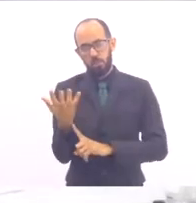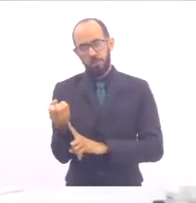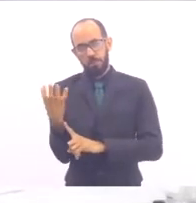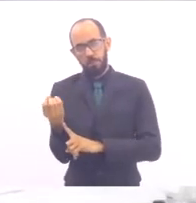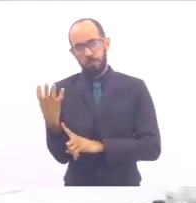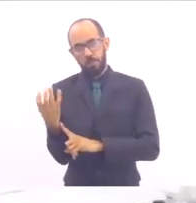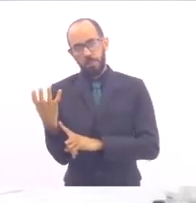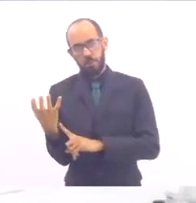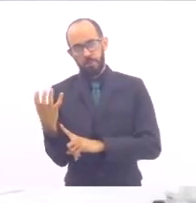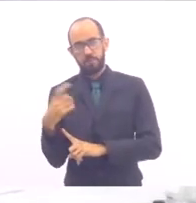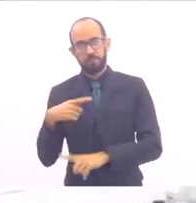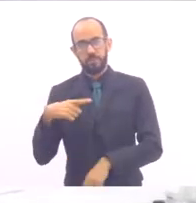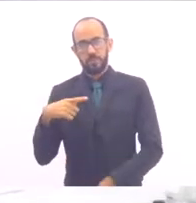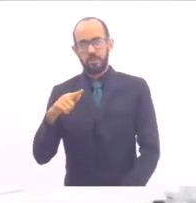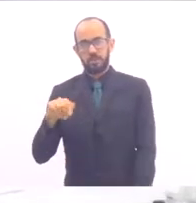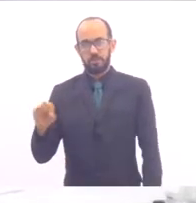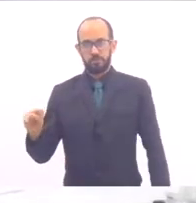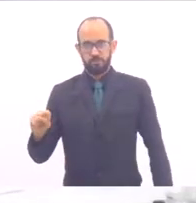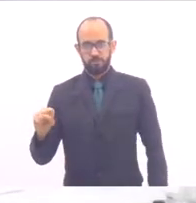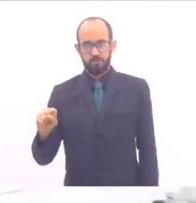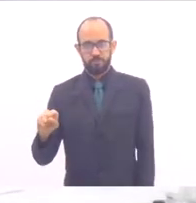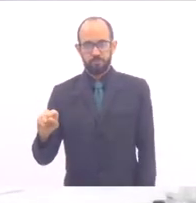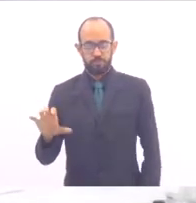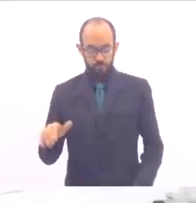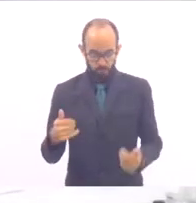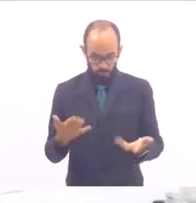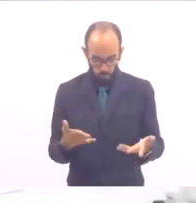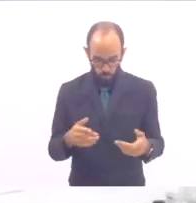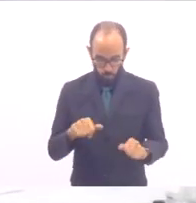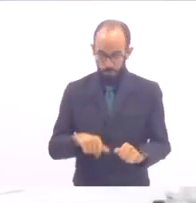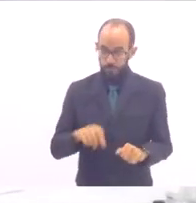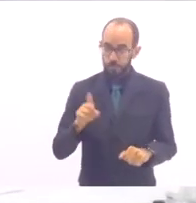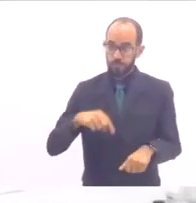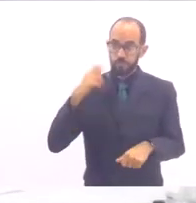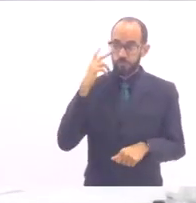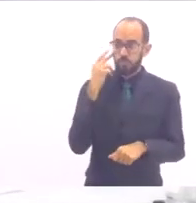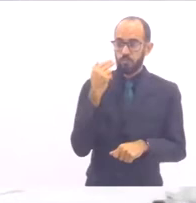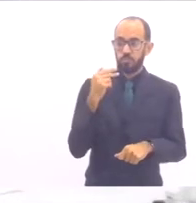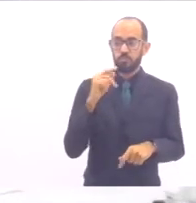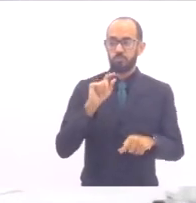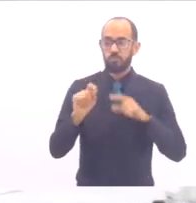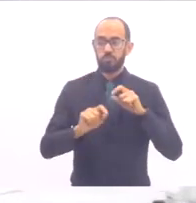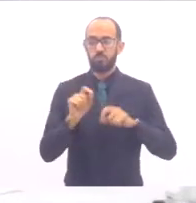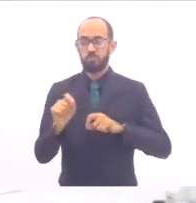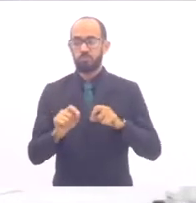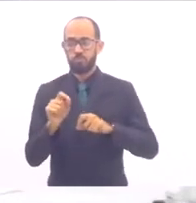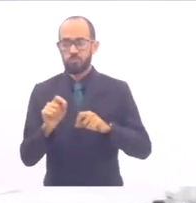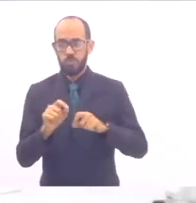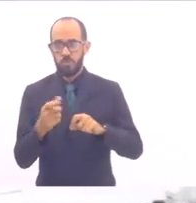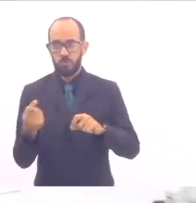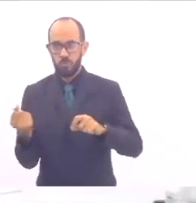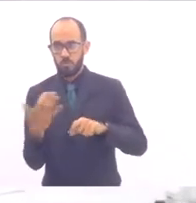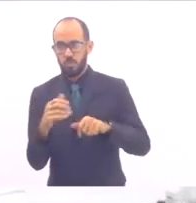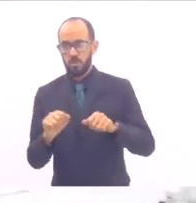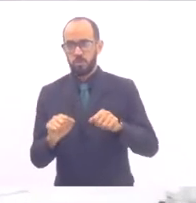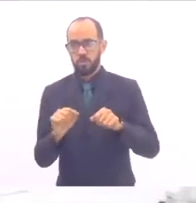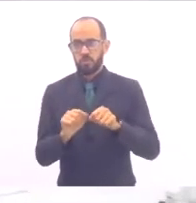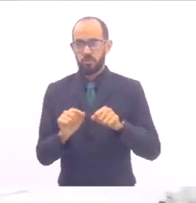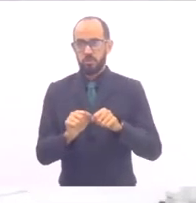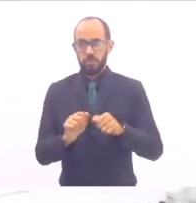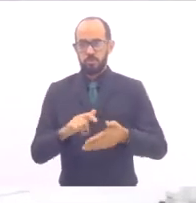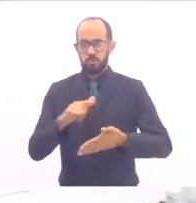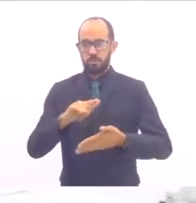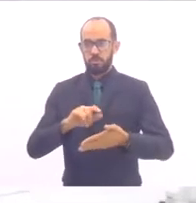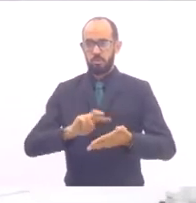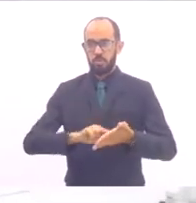poluindo. Exatamente. Então, é razoável que, ao emitir uma licença, uma